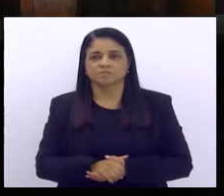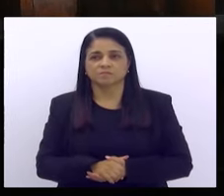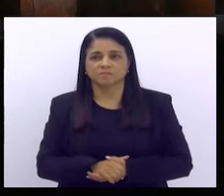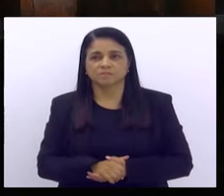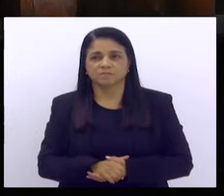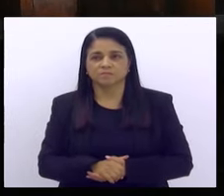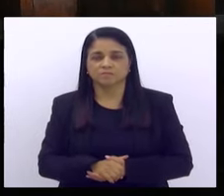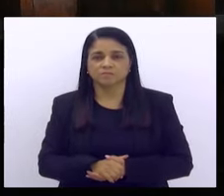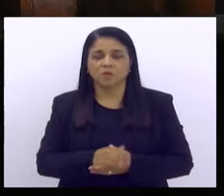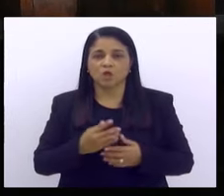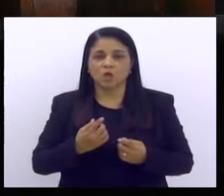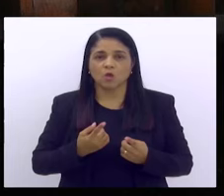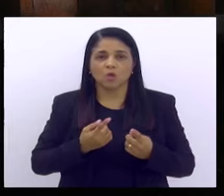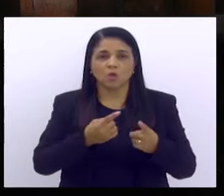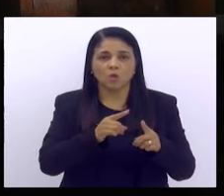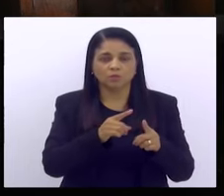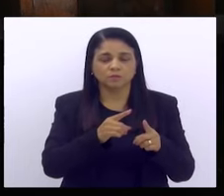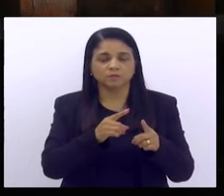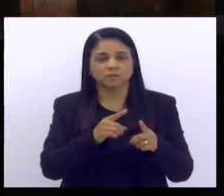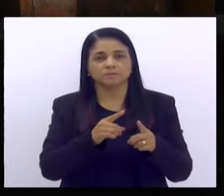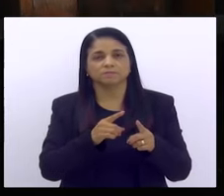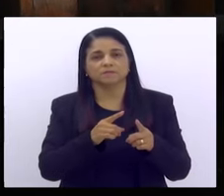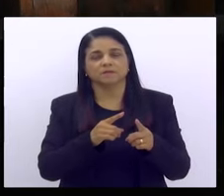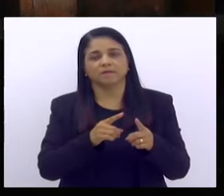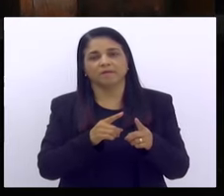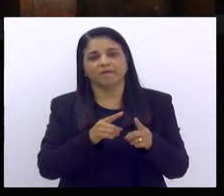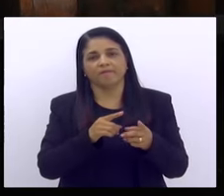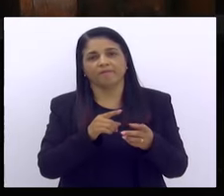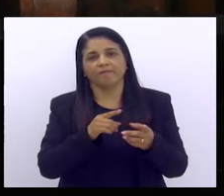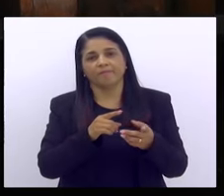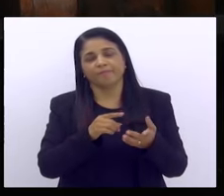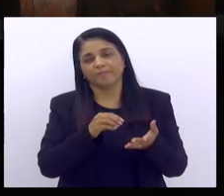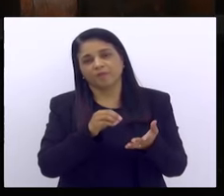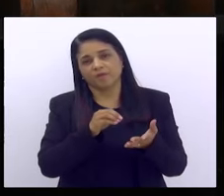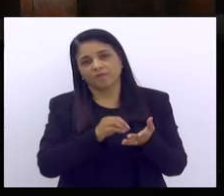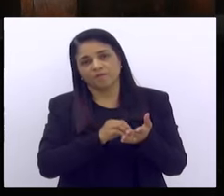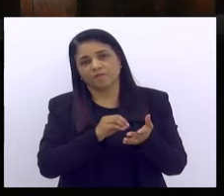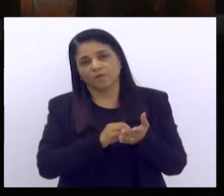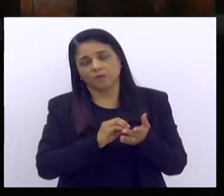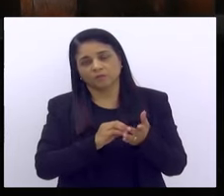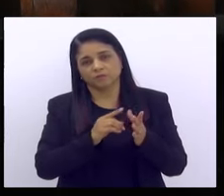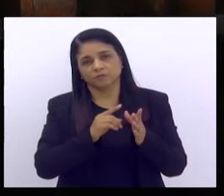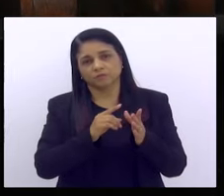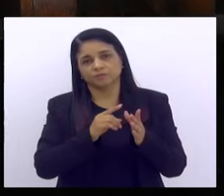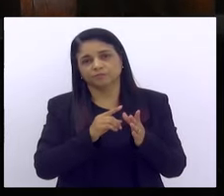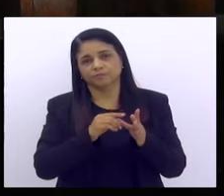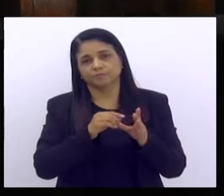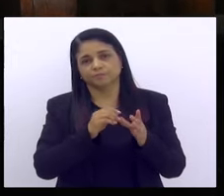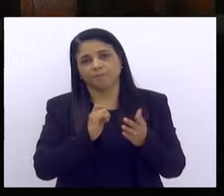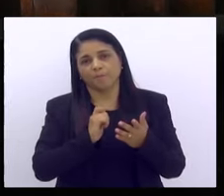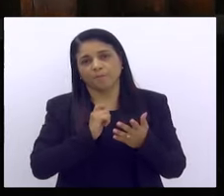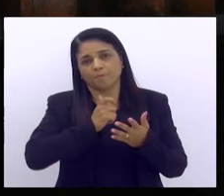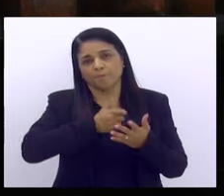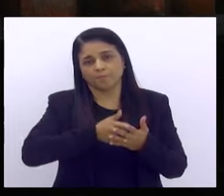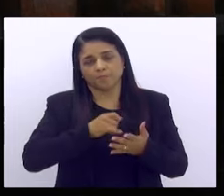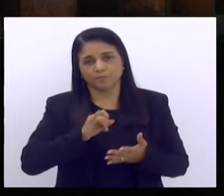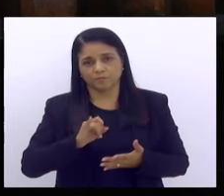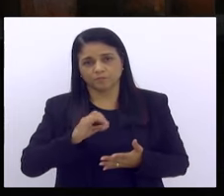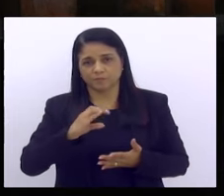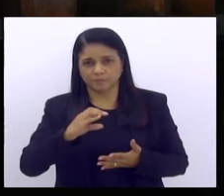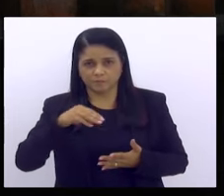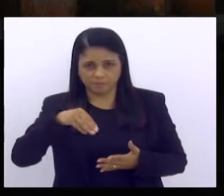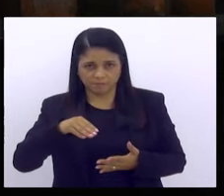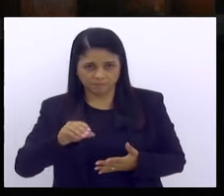combate a sonegação para tentar aumentar o ICMS, refis para o IPVA, né?